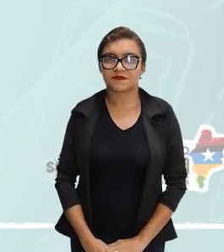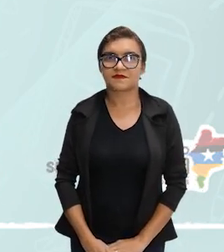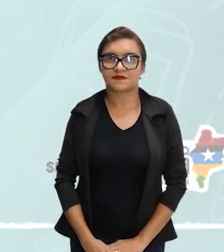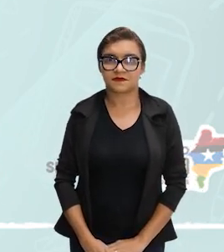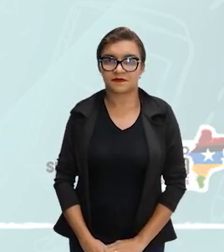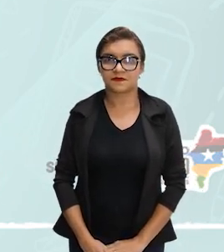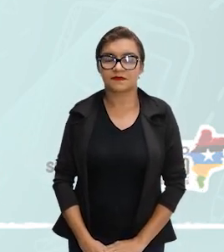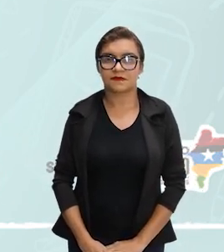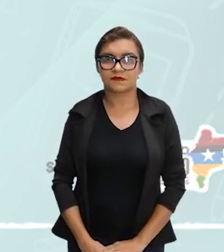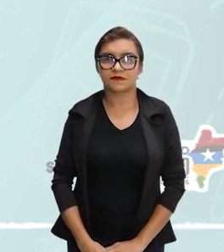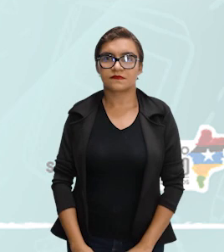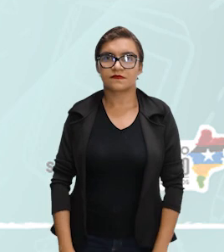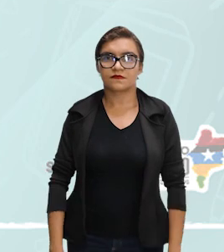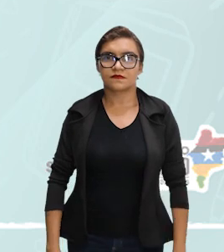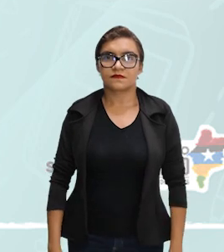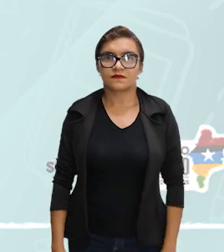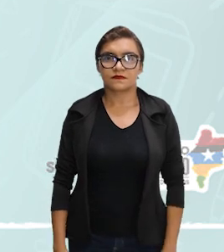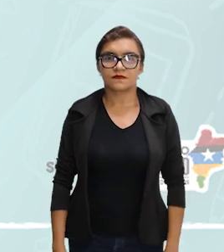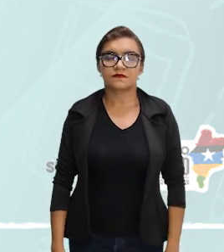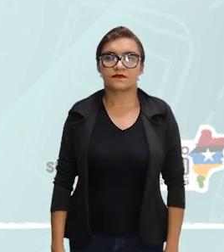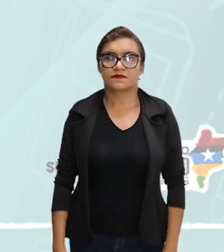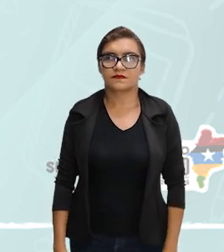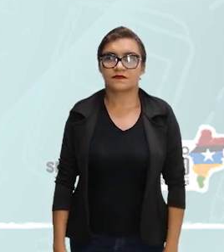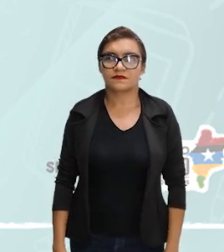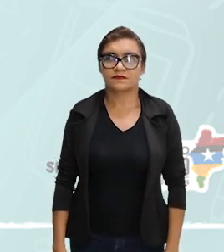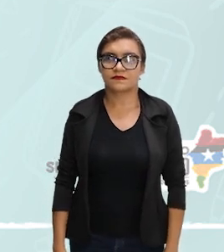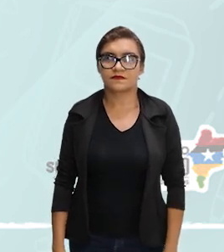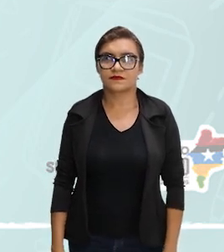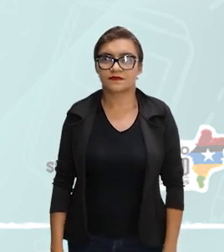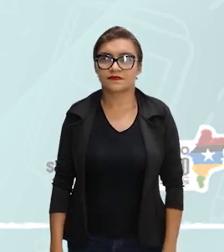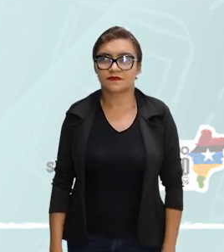apreciar, aprovar, arreglar.